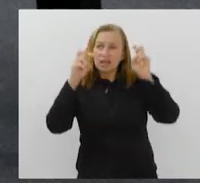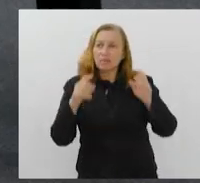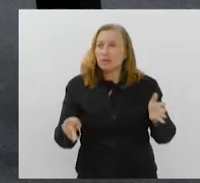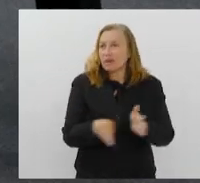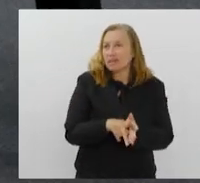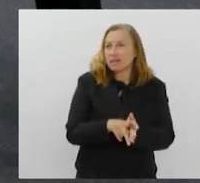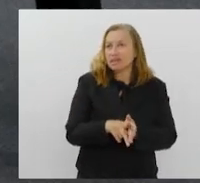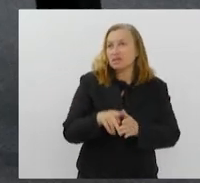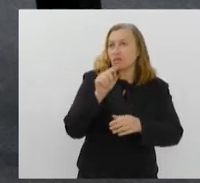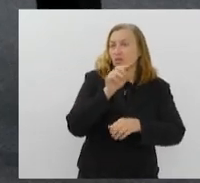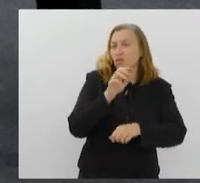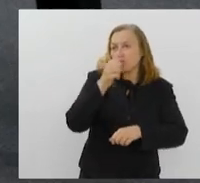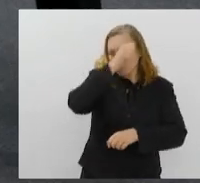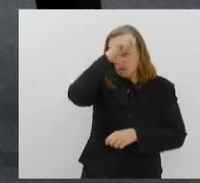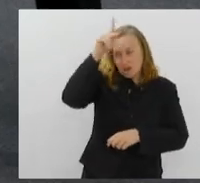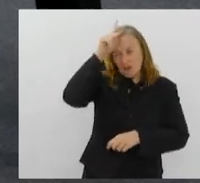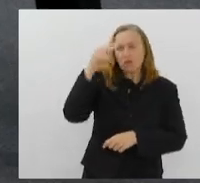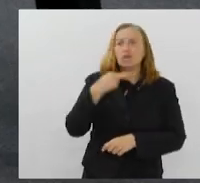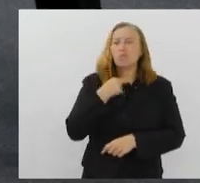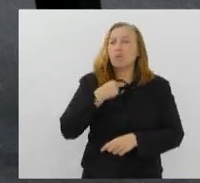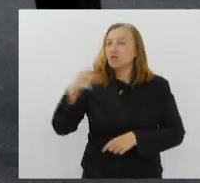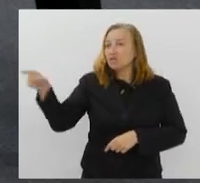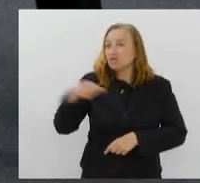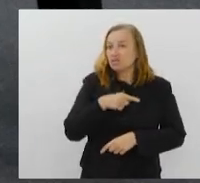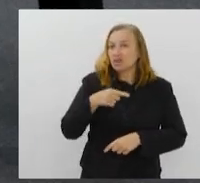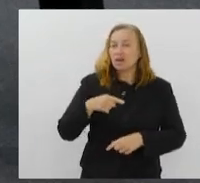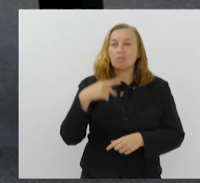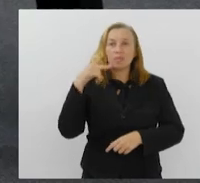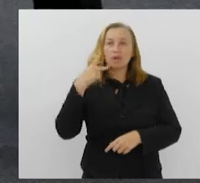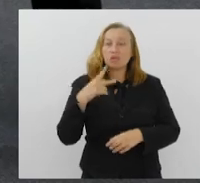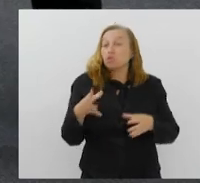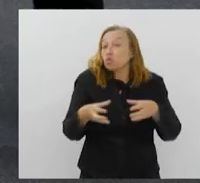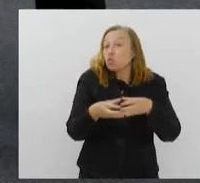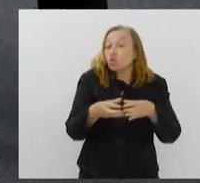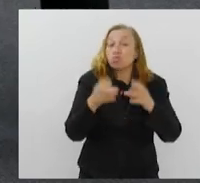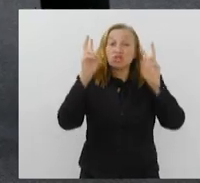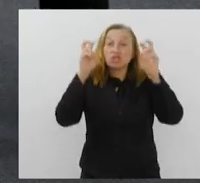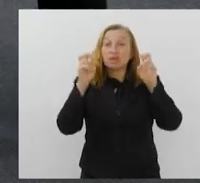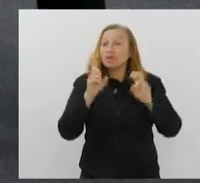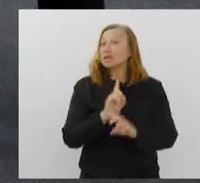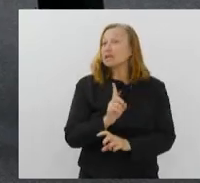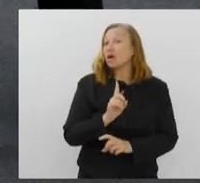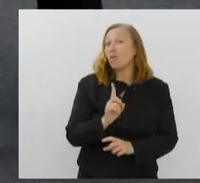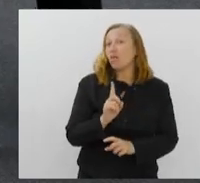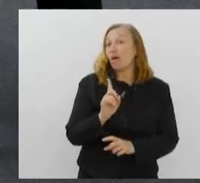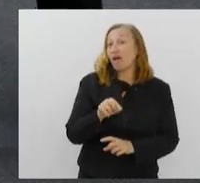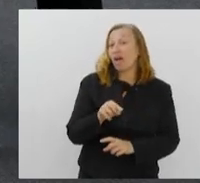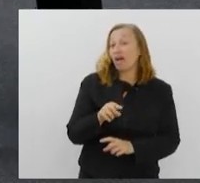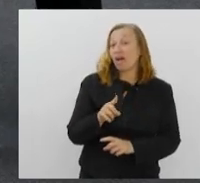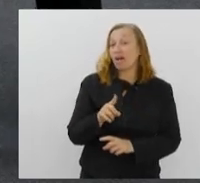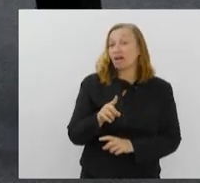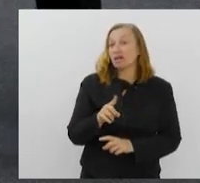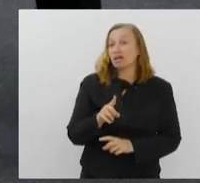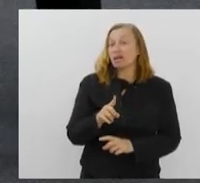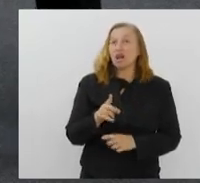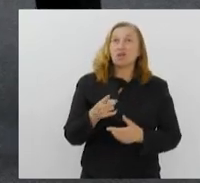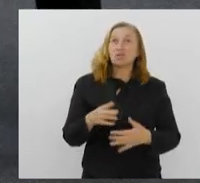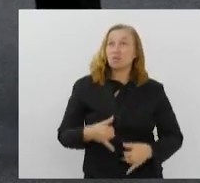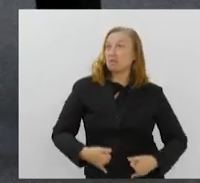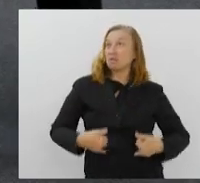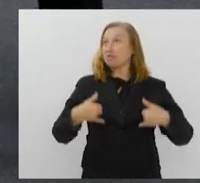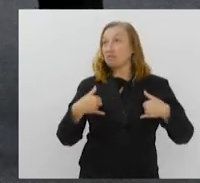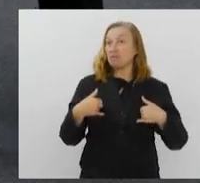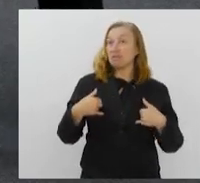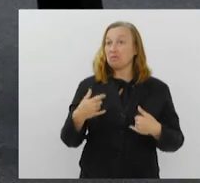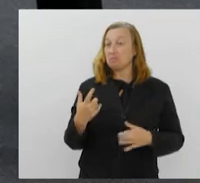Não dá para tentar trazer para o parlamento o conjunto dos temas, porque não cabe no seu ego de exercício do deputado de